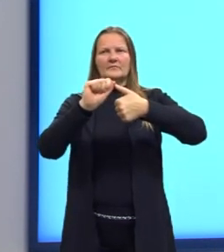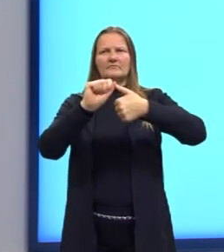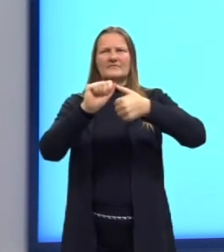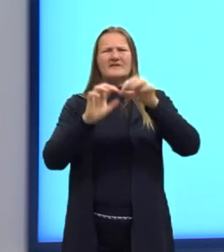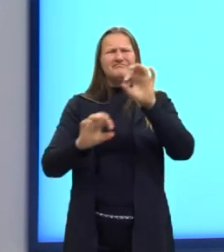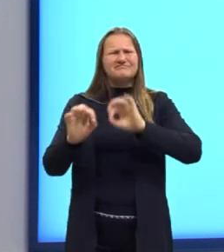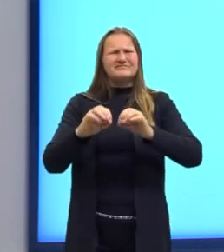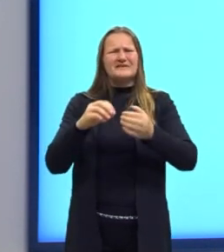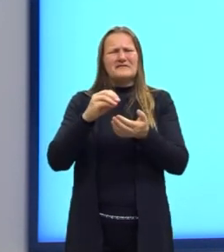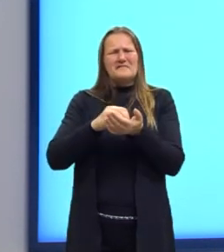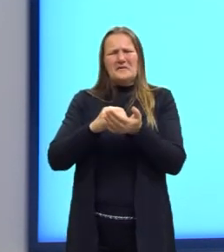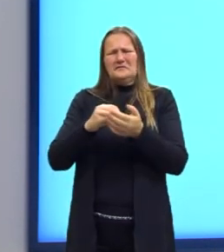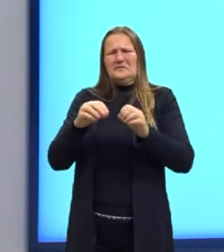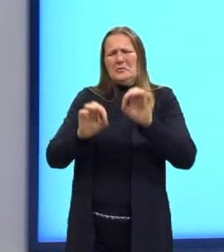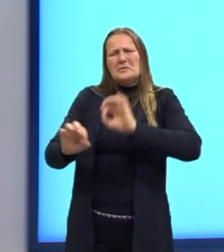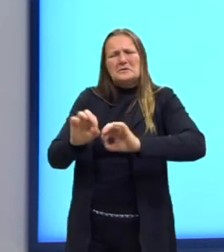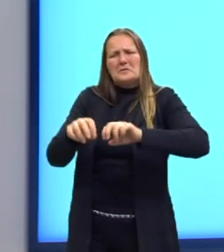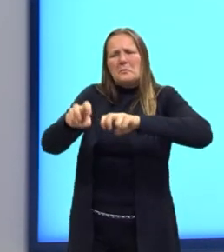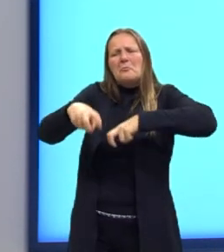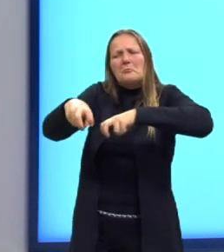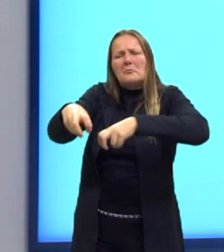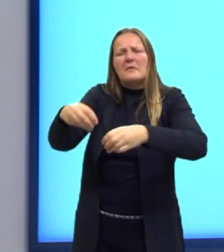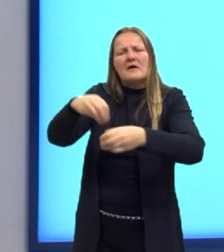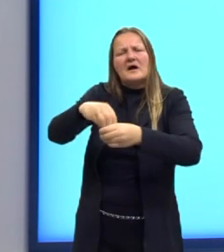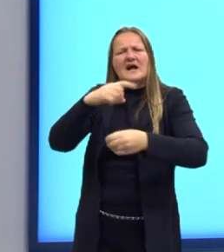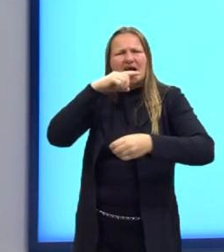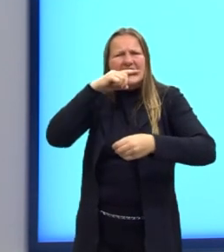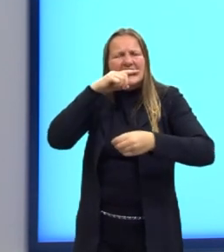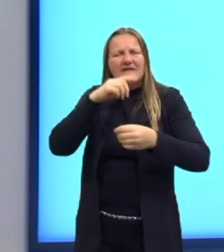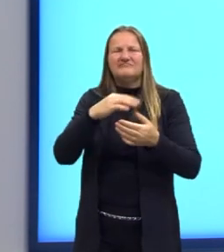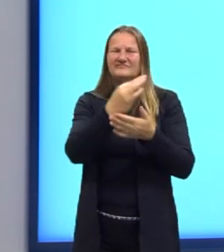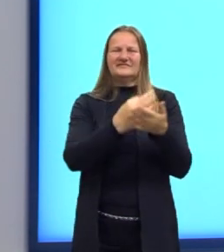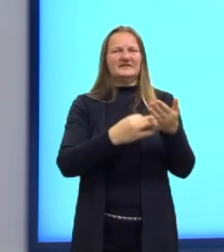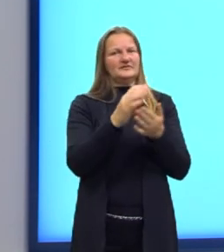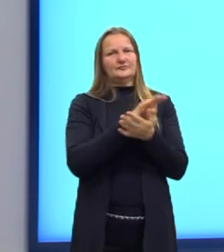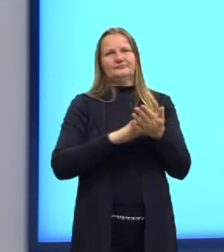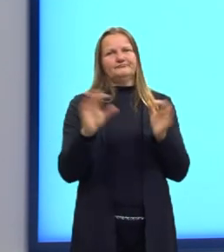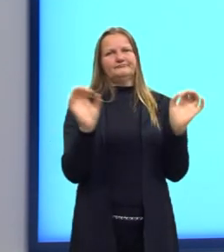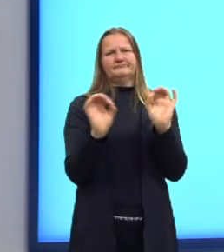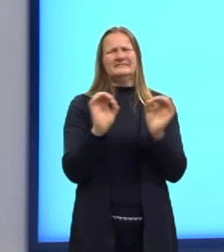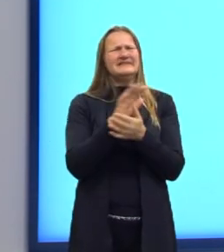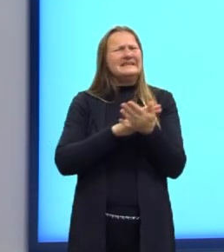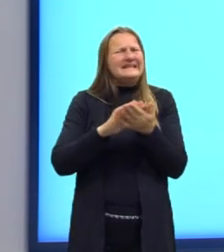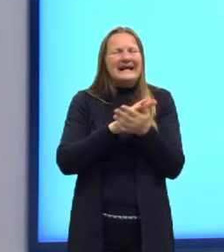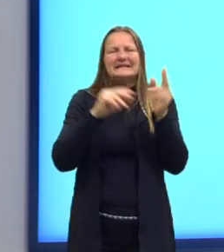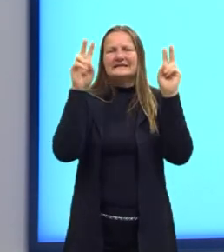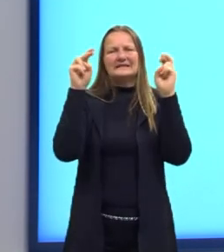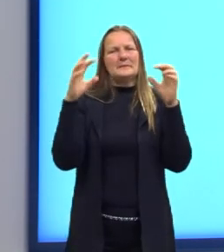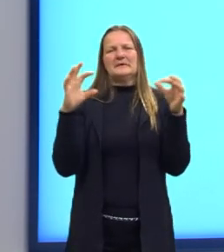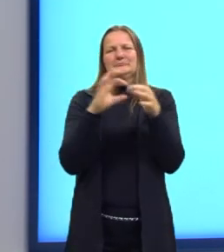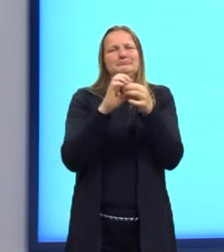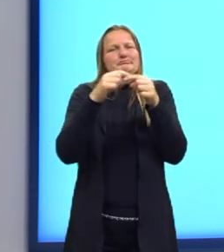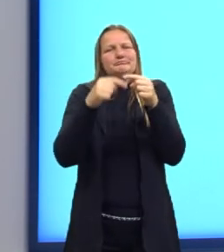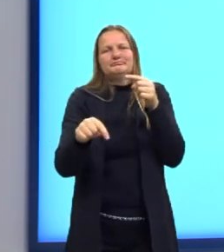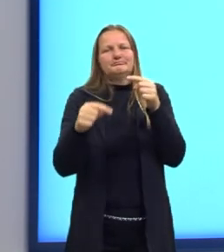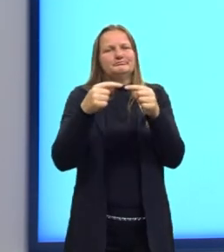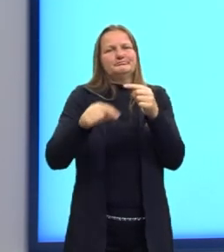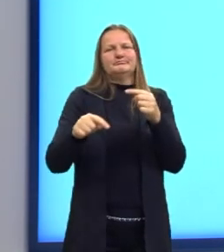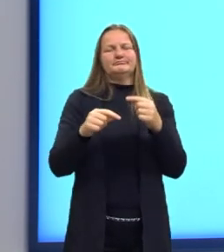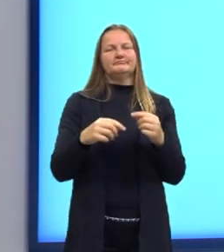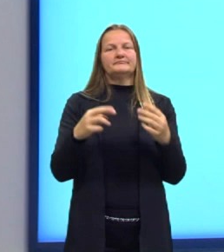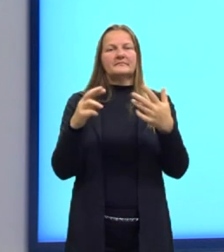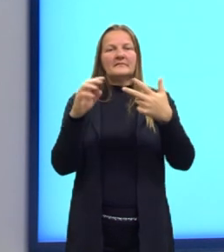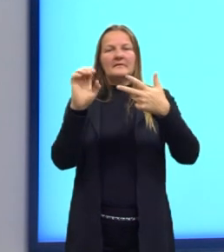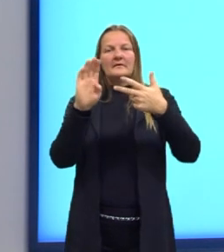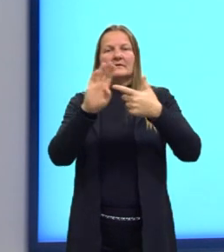organização da Lavoura de cana-de-açúcar a o texto não traz sobre isso nem prata nem fala sobre esse tema né